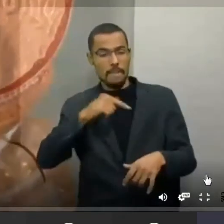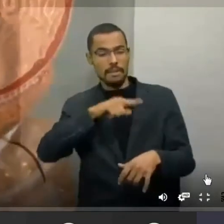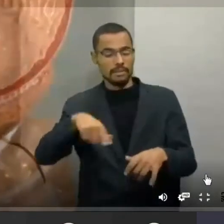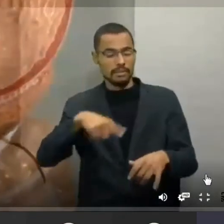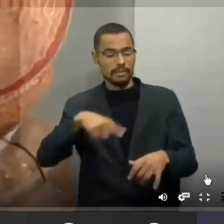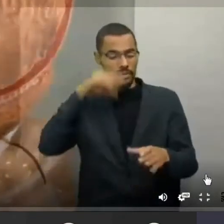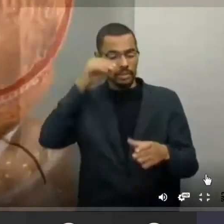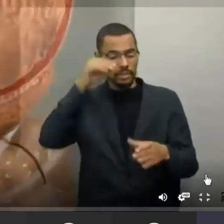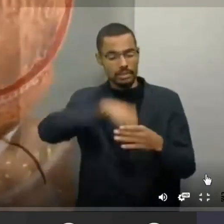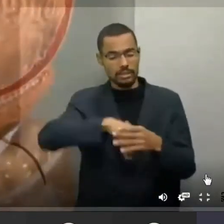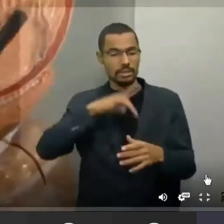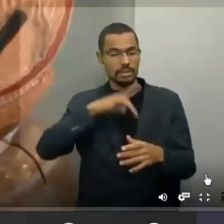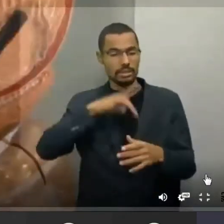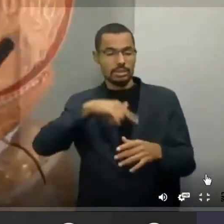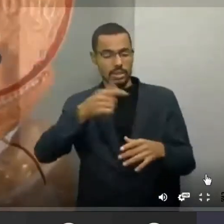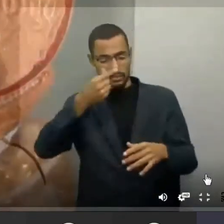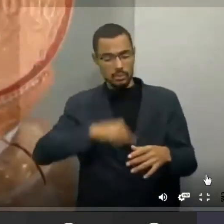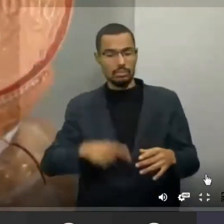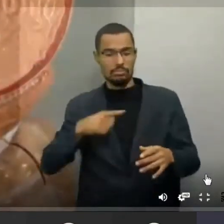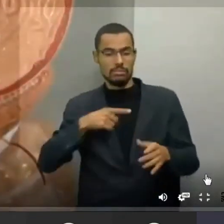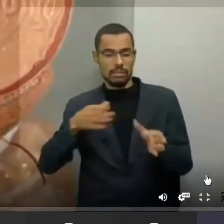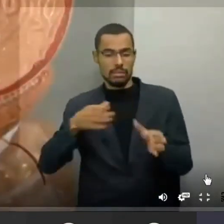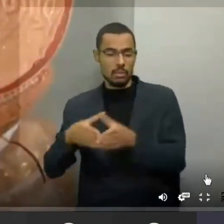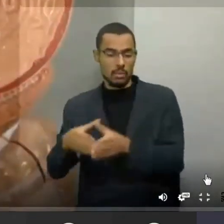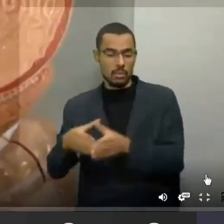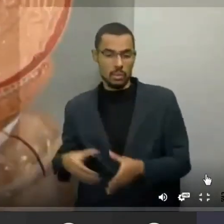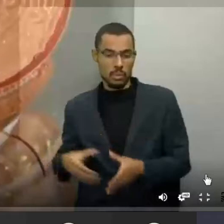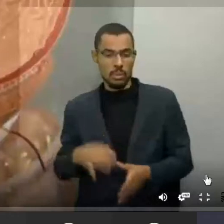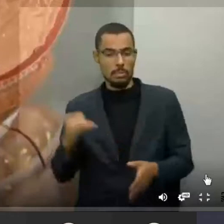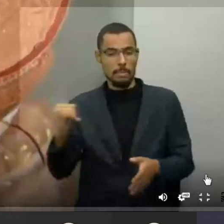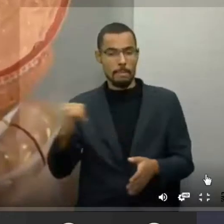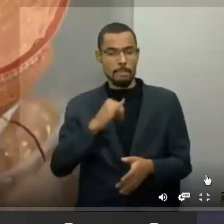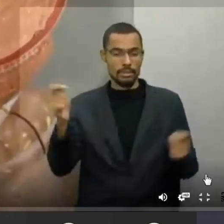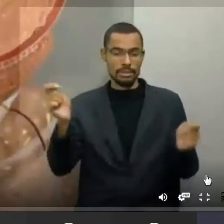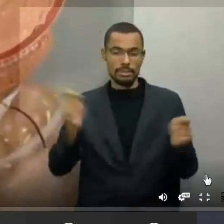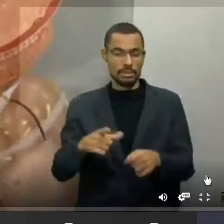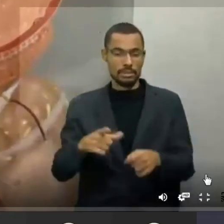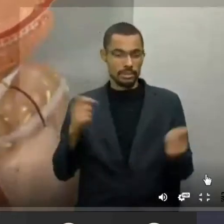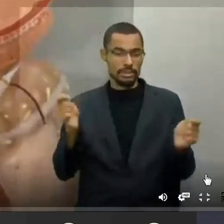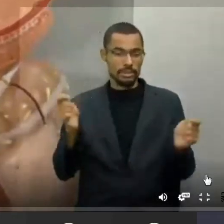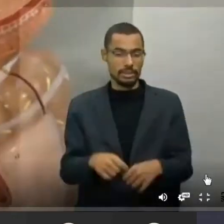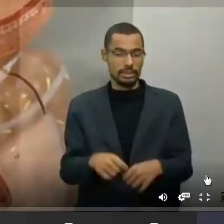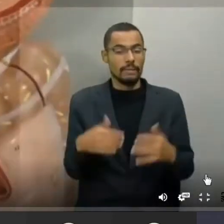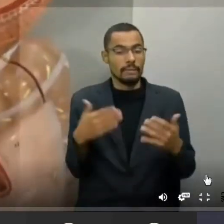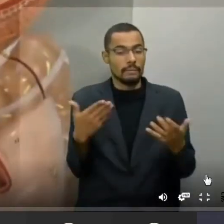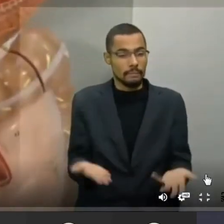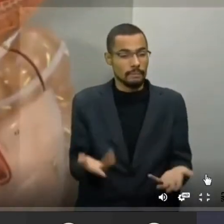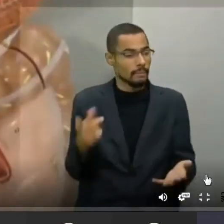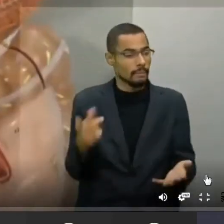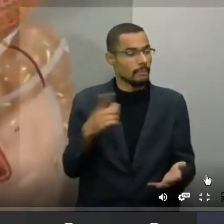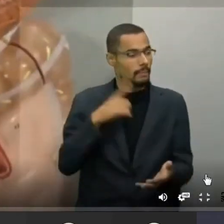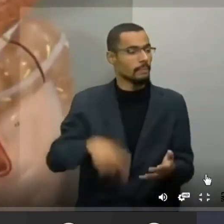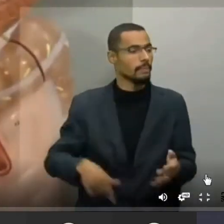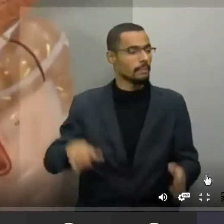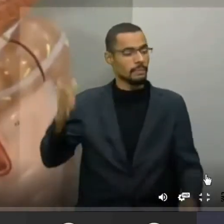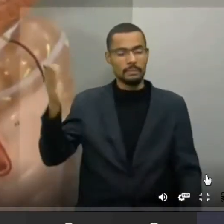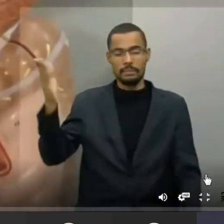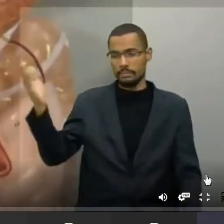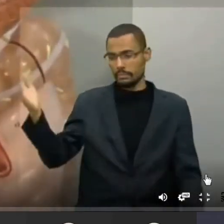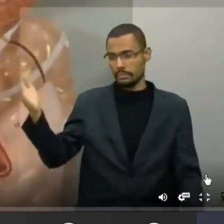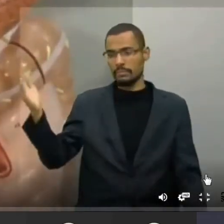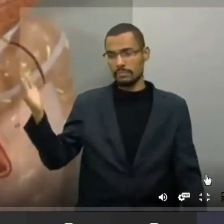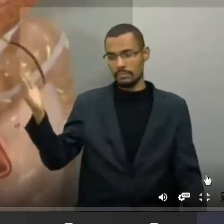ali, né, chega ao estômago através dos movimentos peristálticos, e eu tenho, então, a região